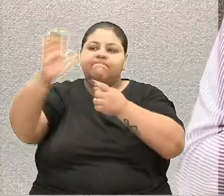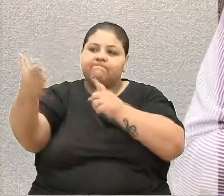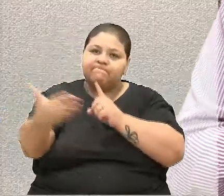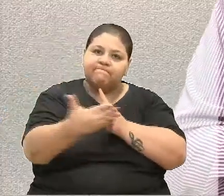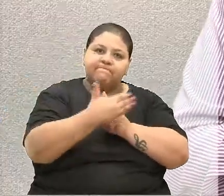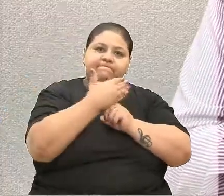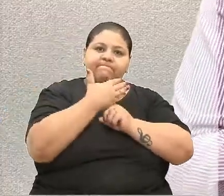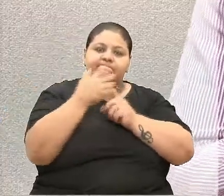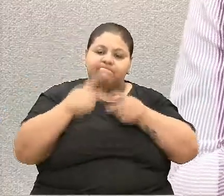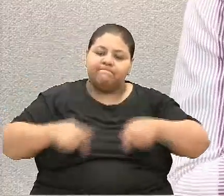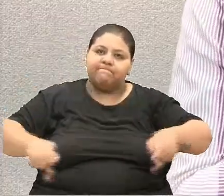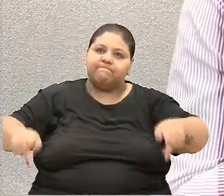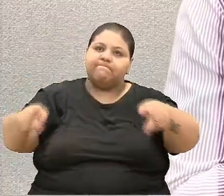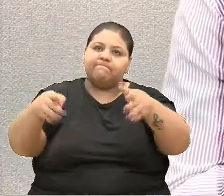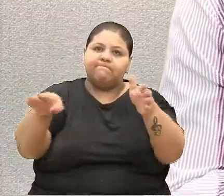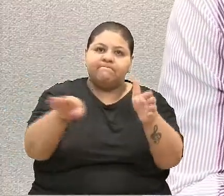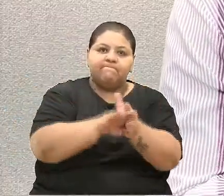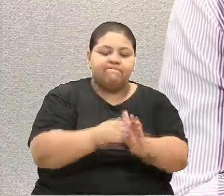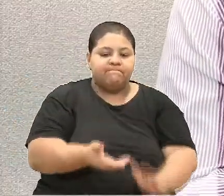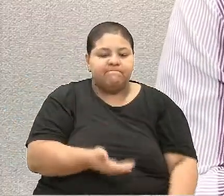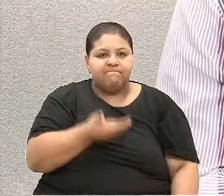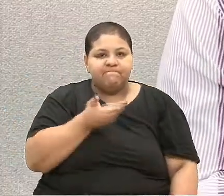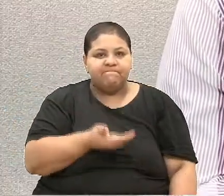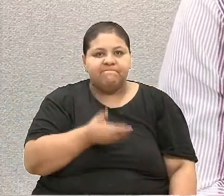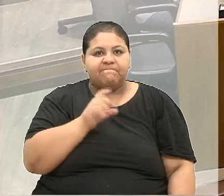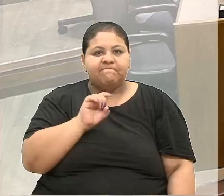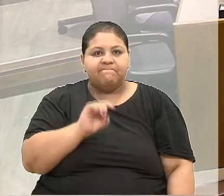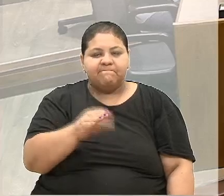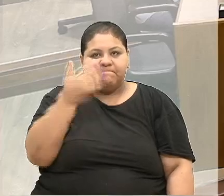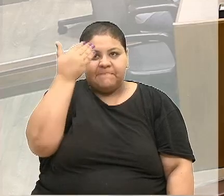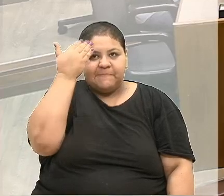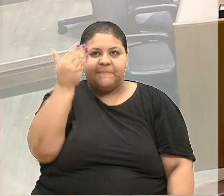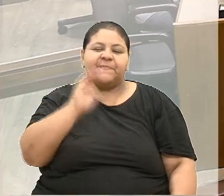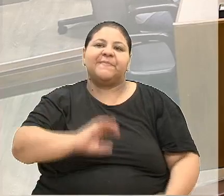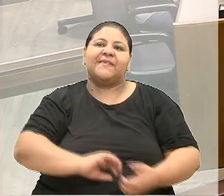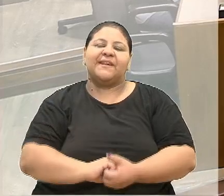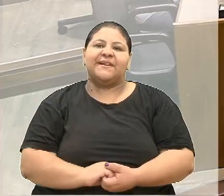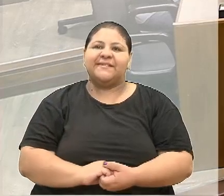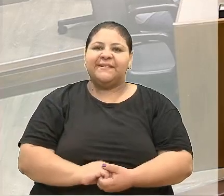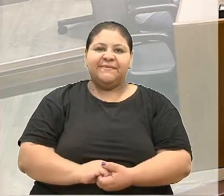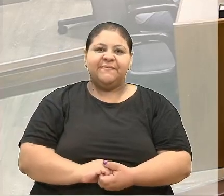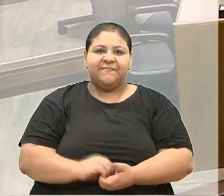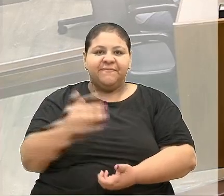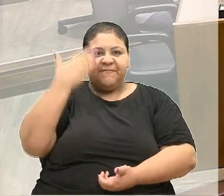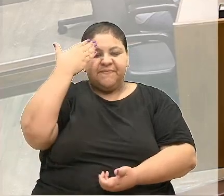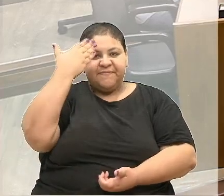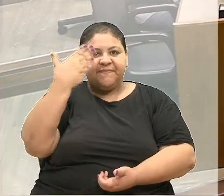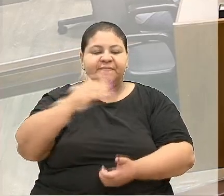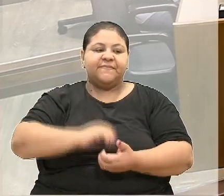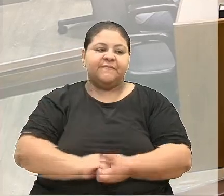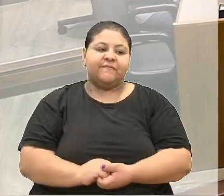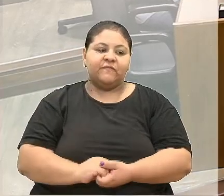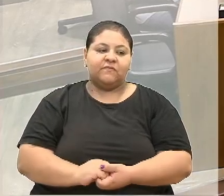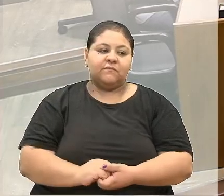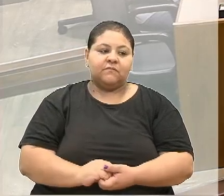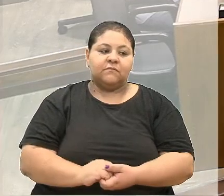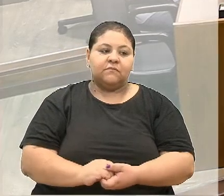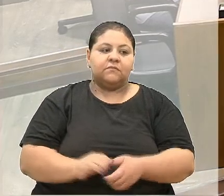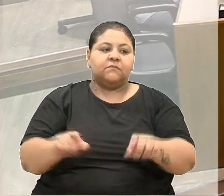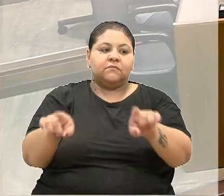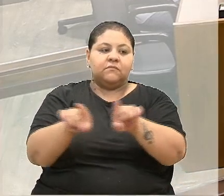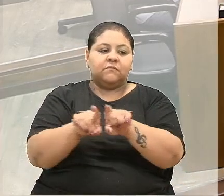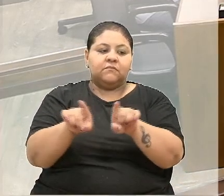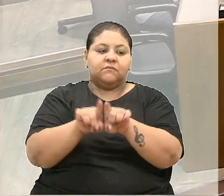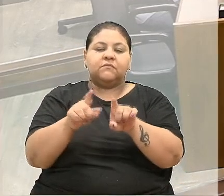população para a chegada do Advento e do Natal. Era isso, presidente. Muito obrigado. Obrigada, vereador Lucas. Também gostaria